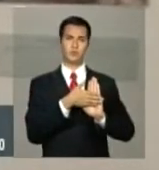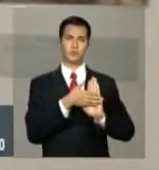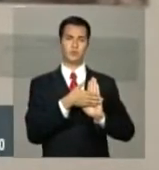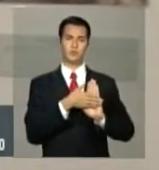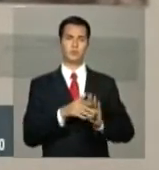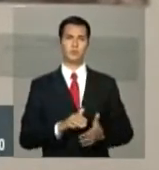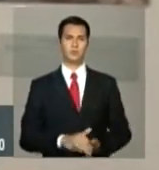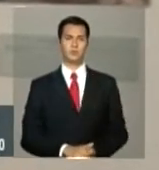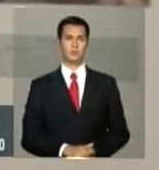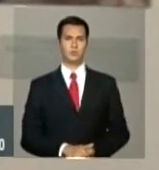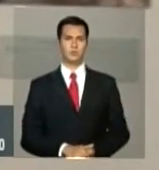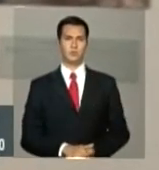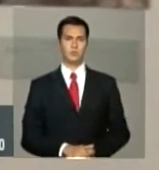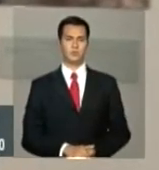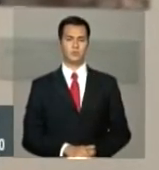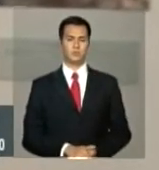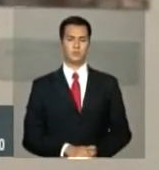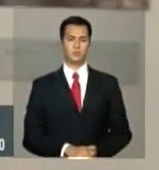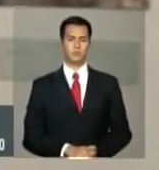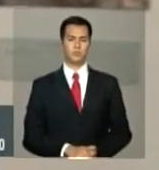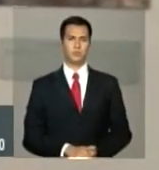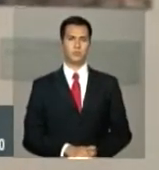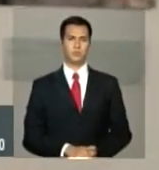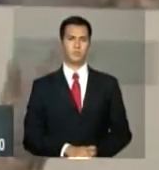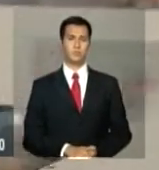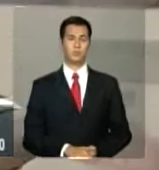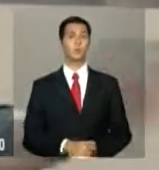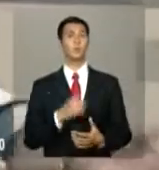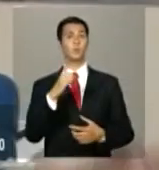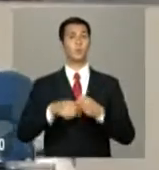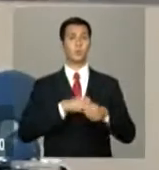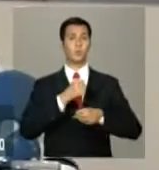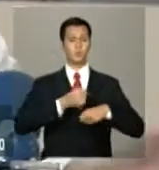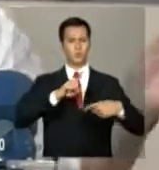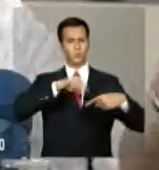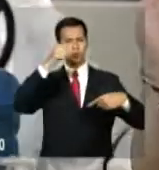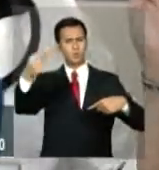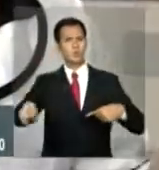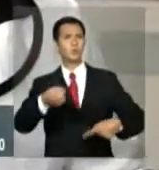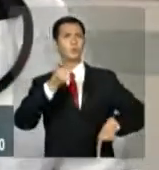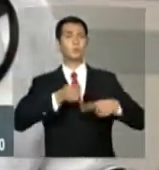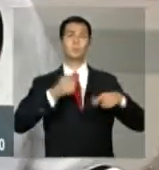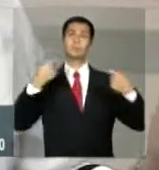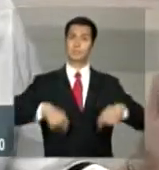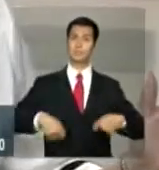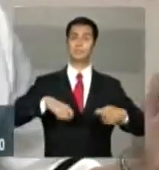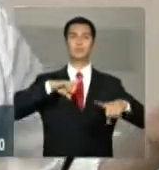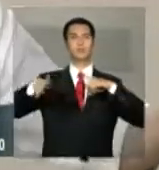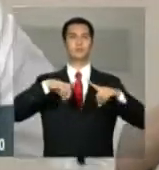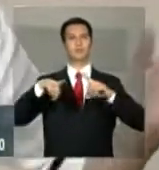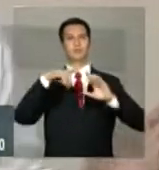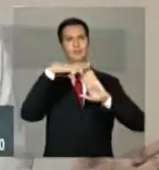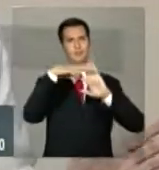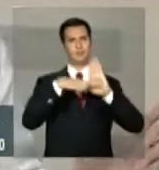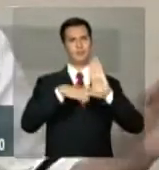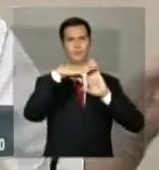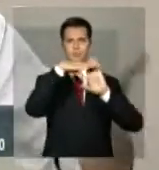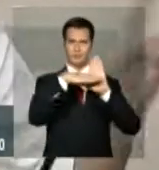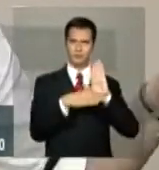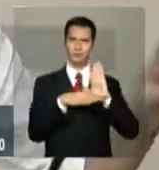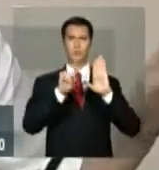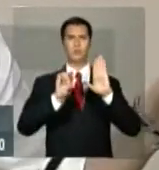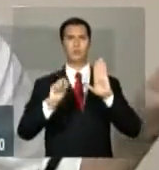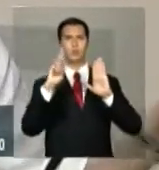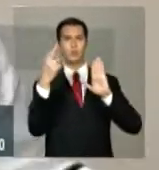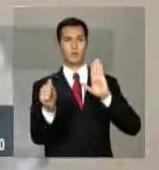quê? Não posterga por um ano. E discute Doha, porque se você não discutir Doha, se você prorrogar, não